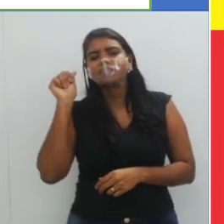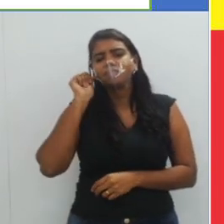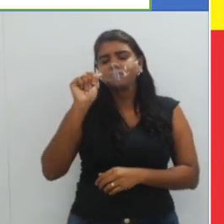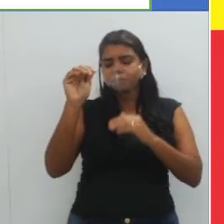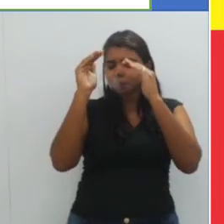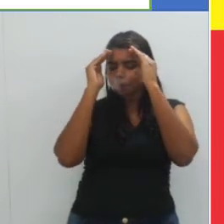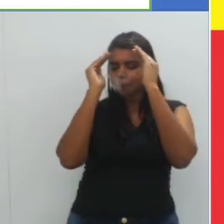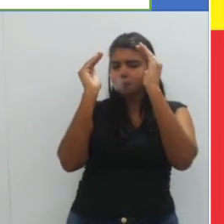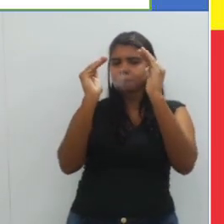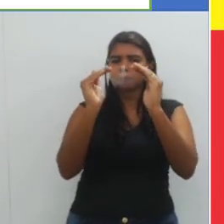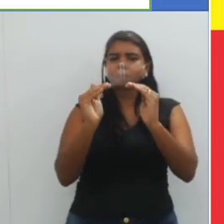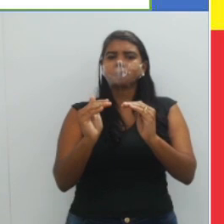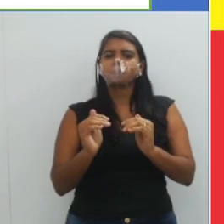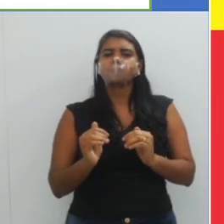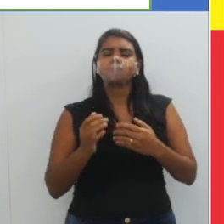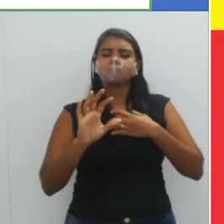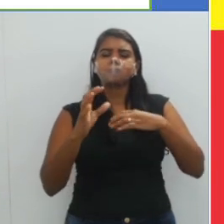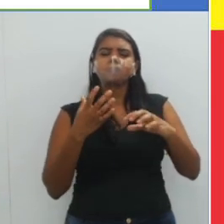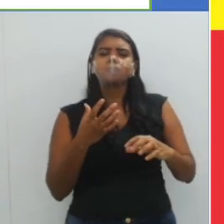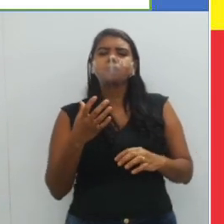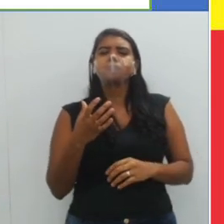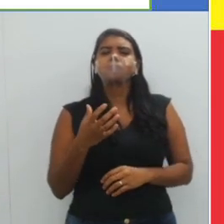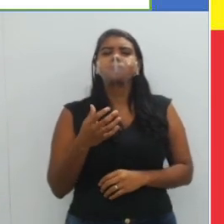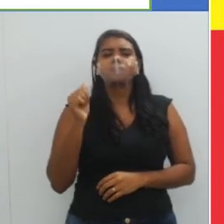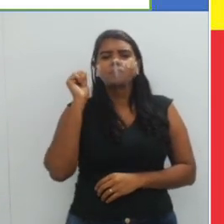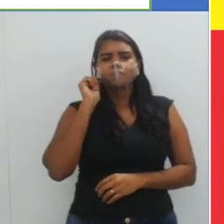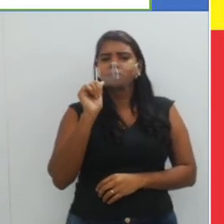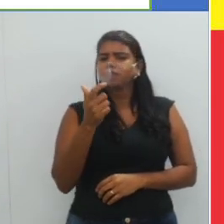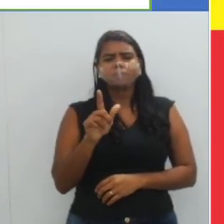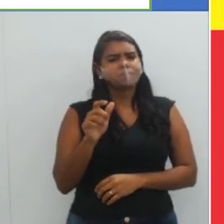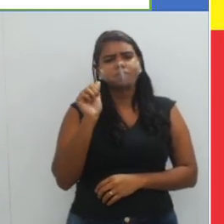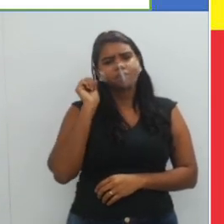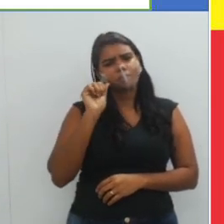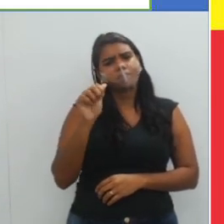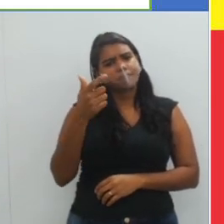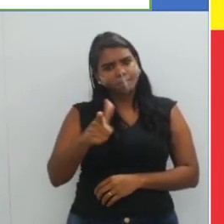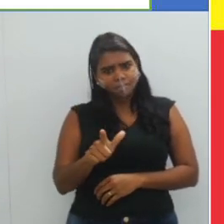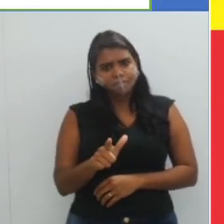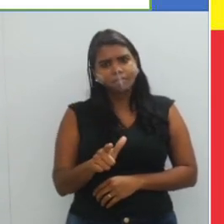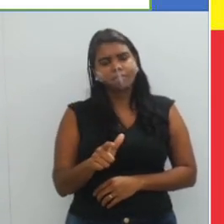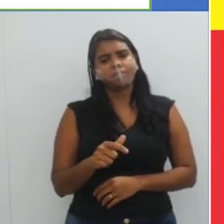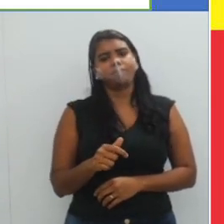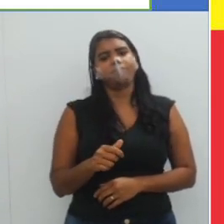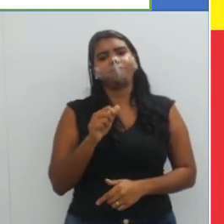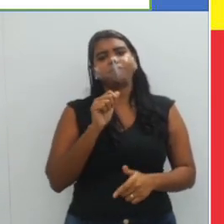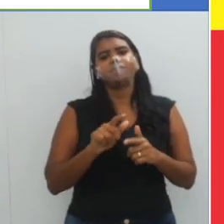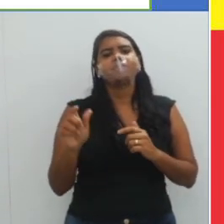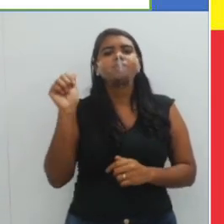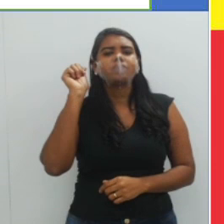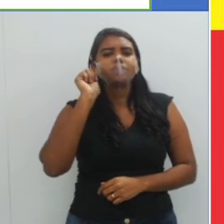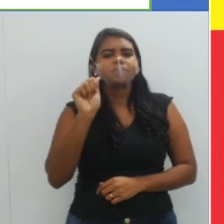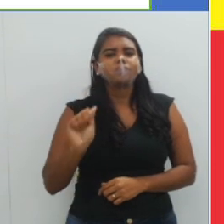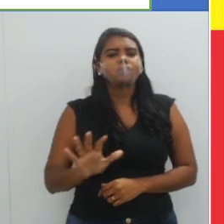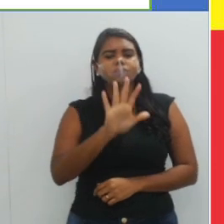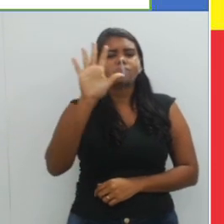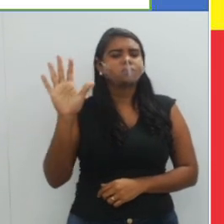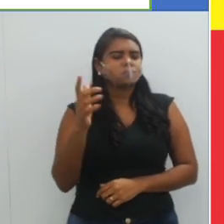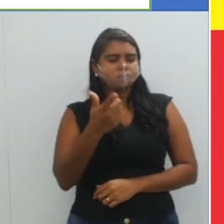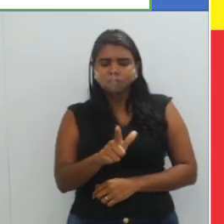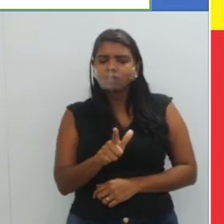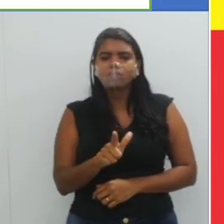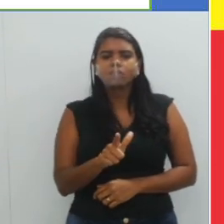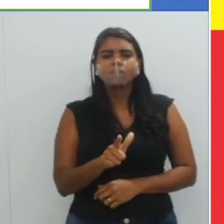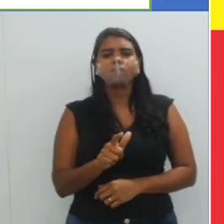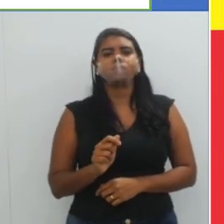a mulher por ser mulher. Então, não a violência contra as mulheres. De forma geral, não